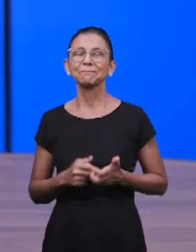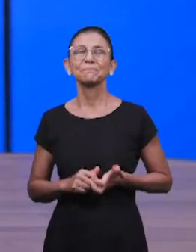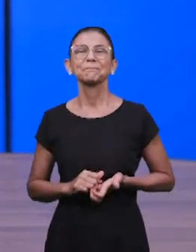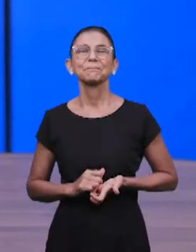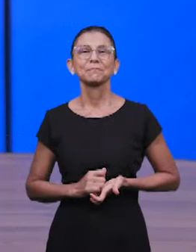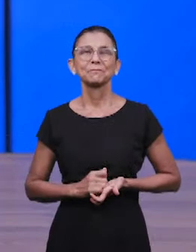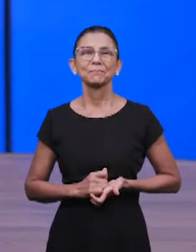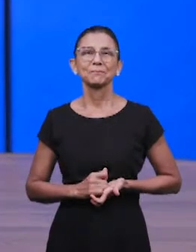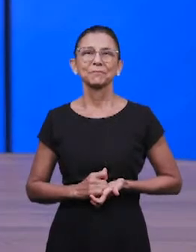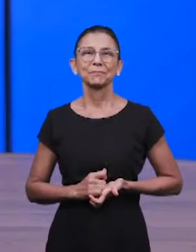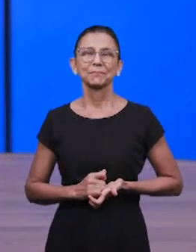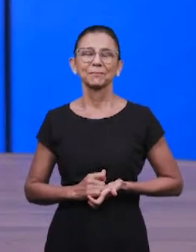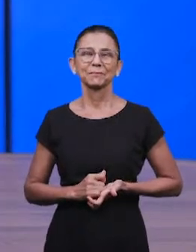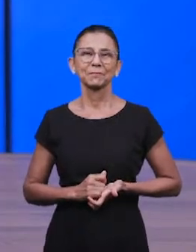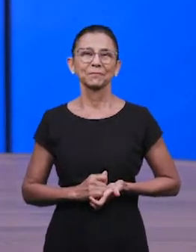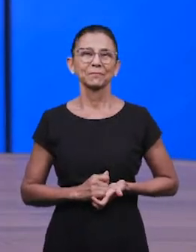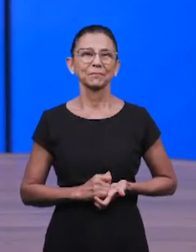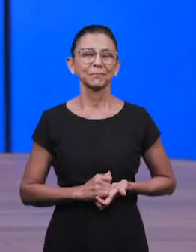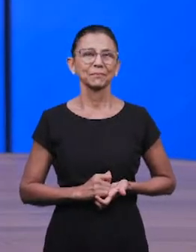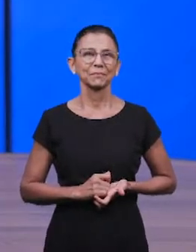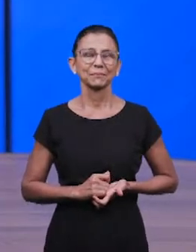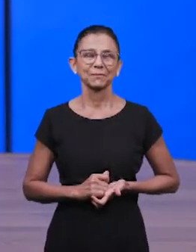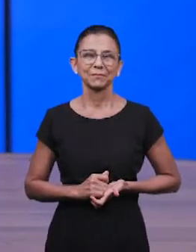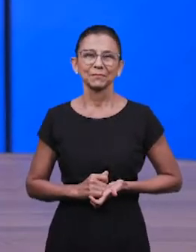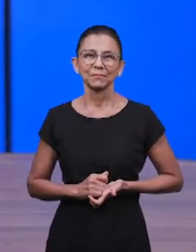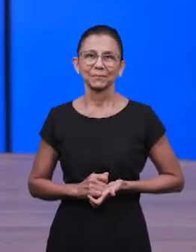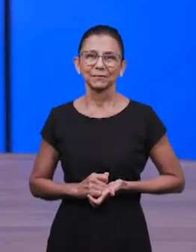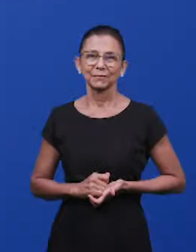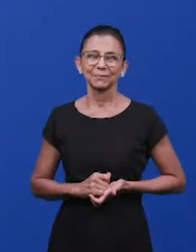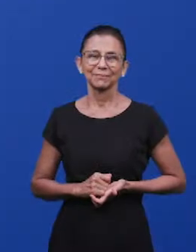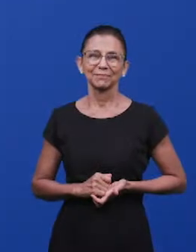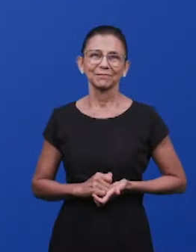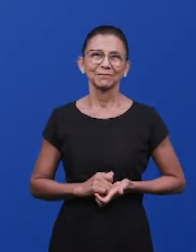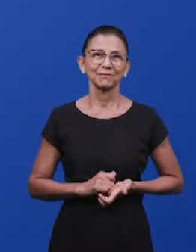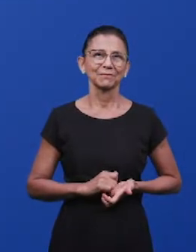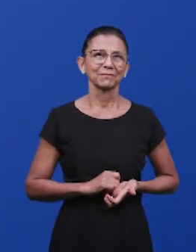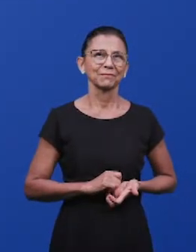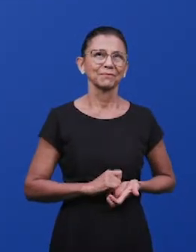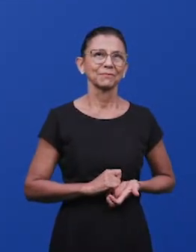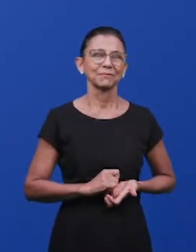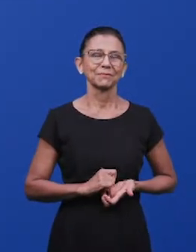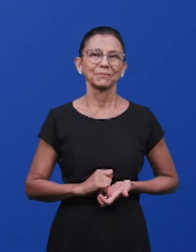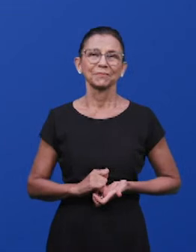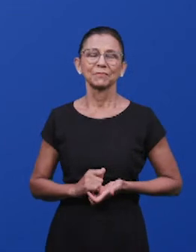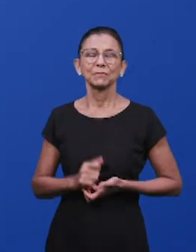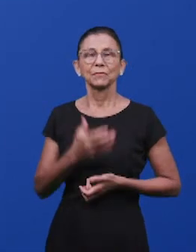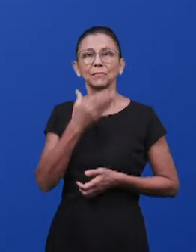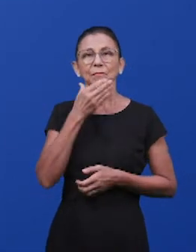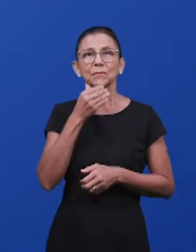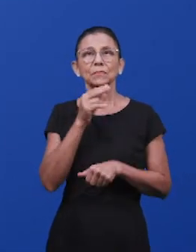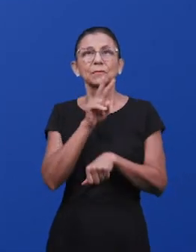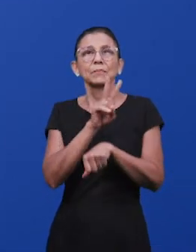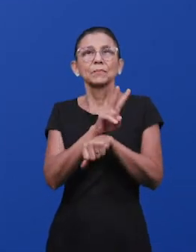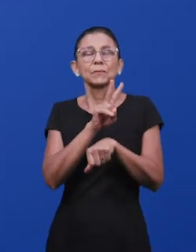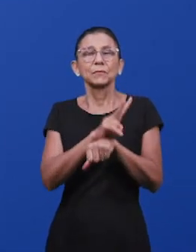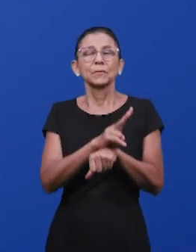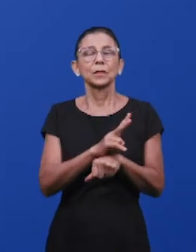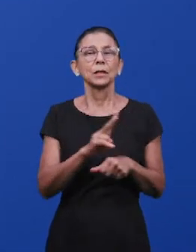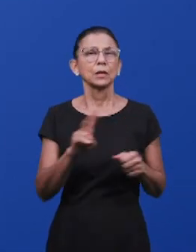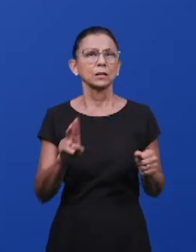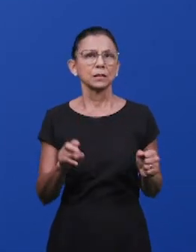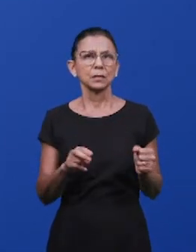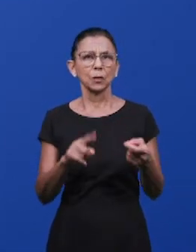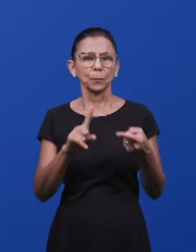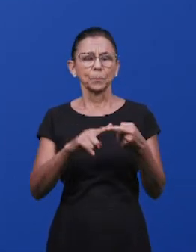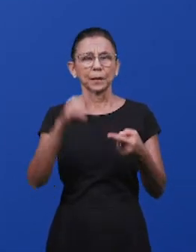as senhoras da igreja de Porto, lá em Portugal. A paz do Senhor, irmãs. Os guardas são os teólogos, os pastores, os